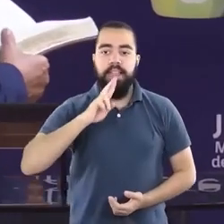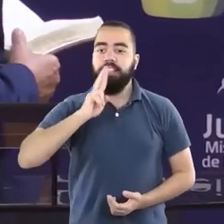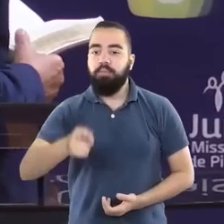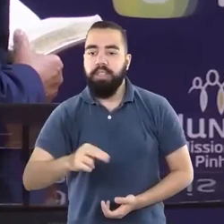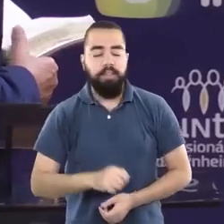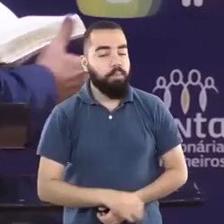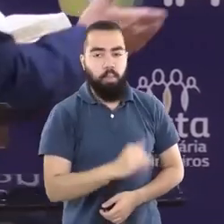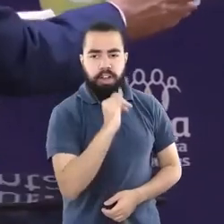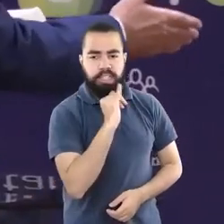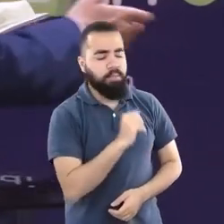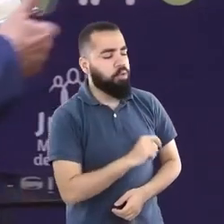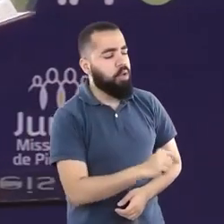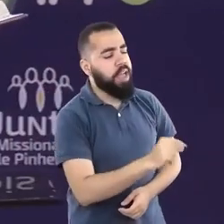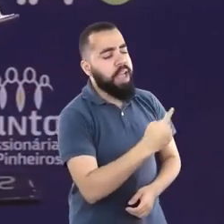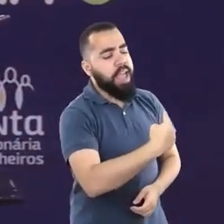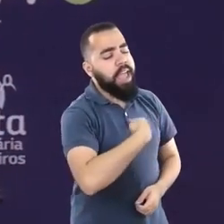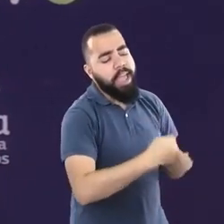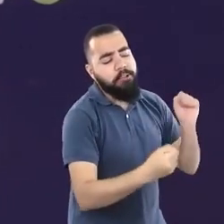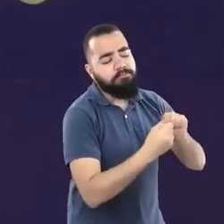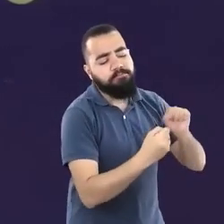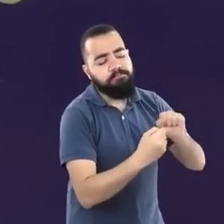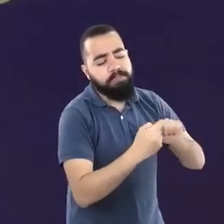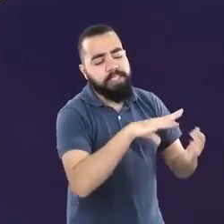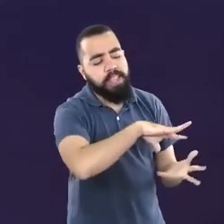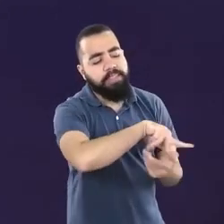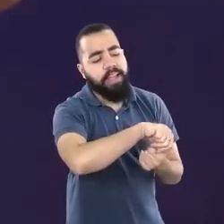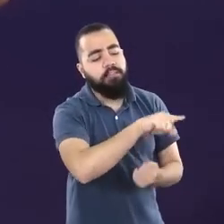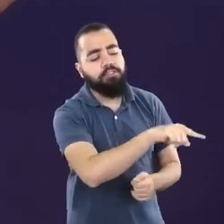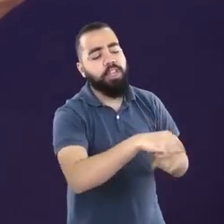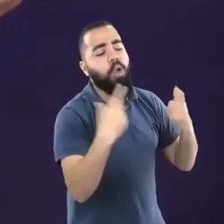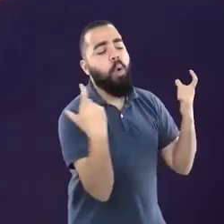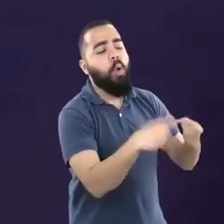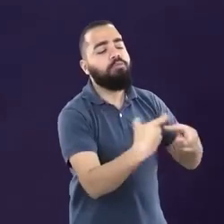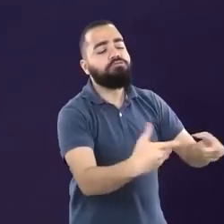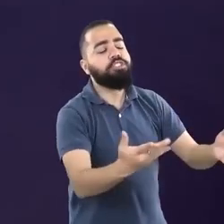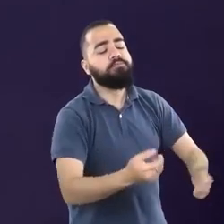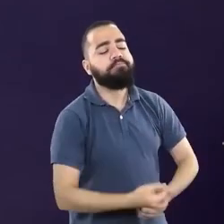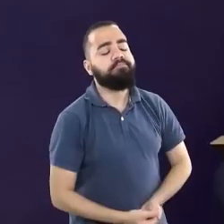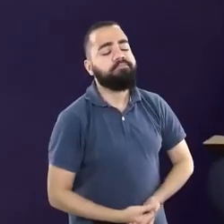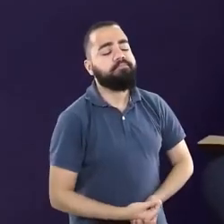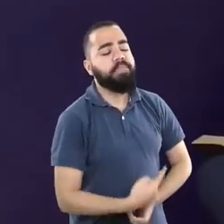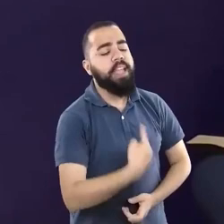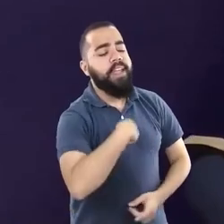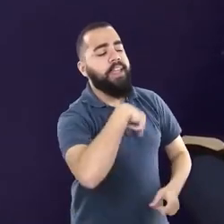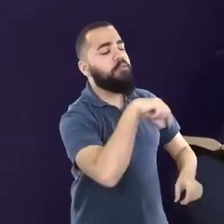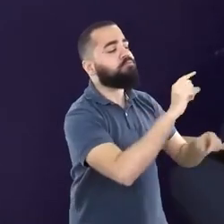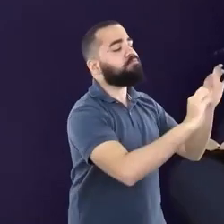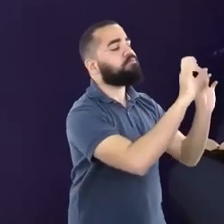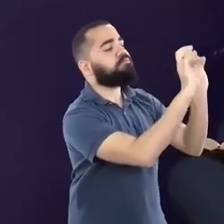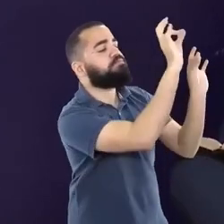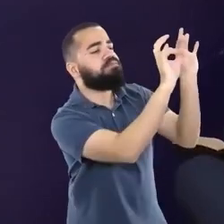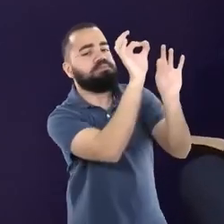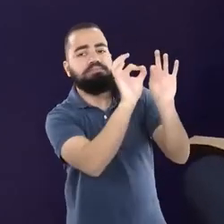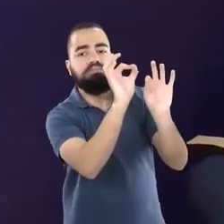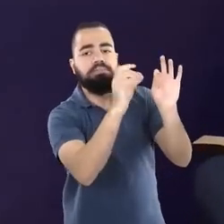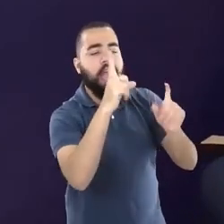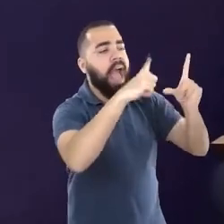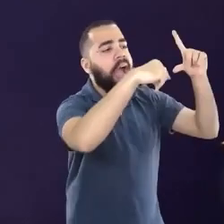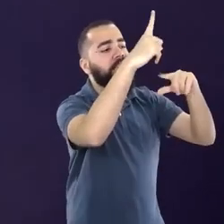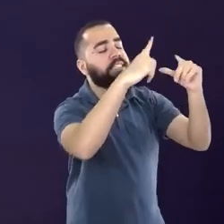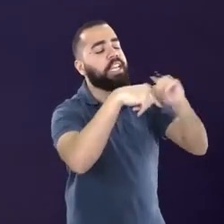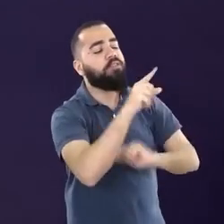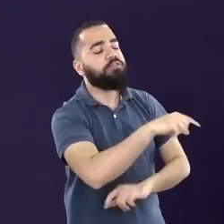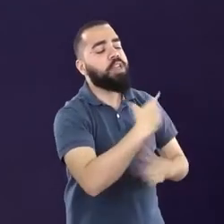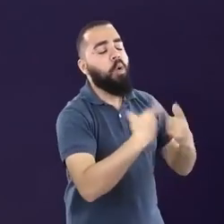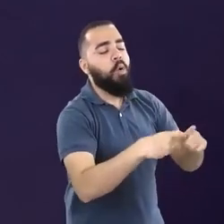Jó, quando eu lançava os fundamentos da terra? Onde estavas tu, Jó, quando eu espalhava as estrelas no firmamento? Onde estavas tu,